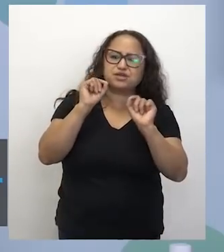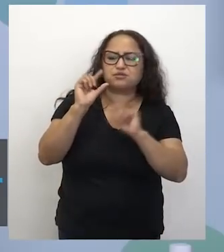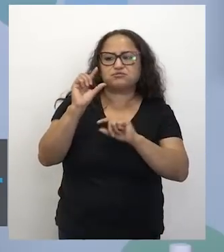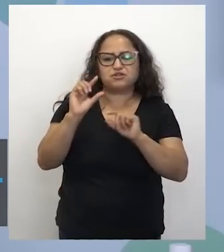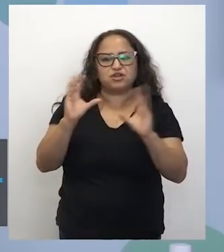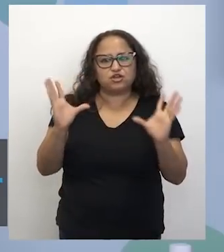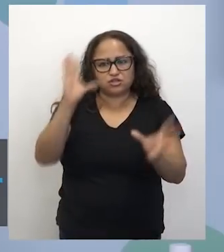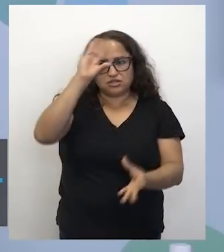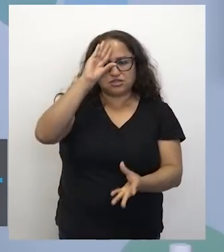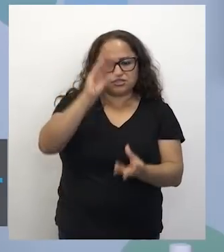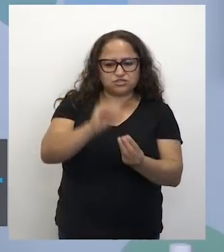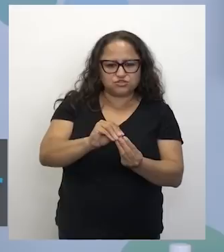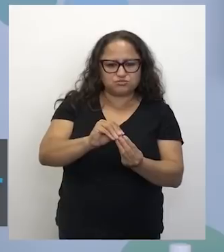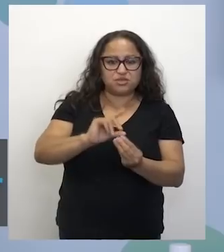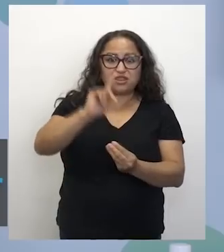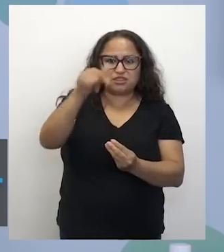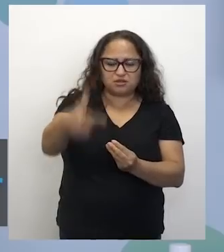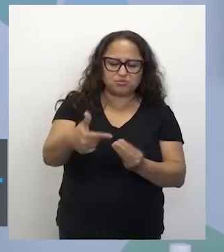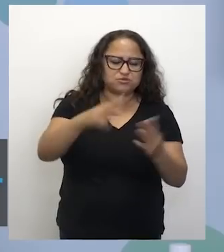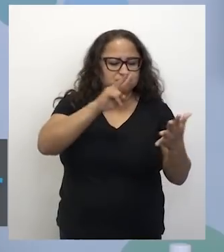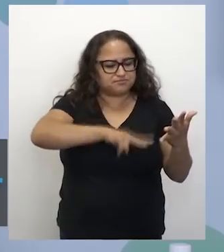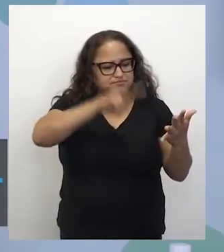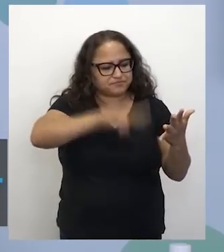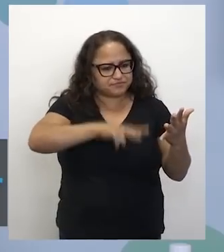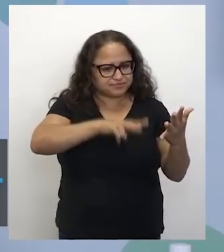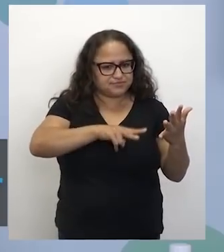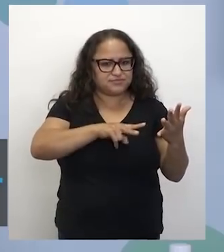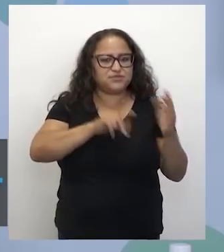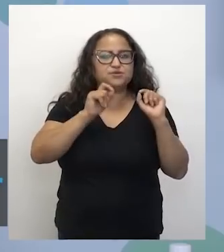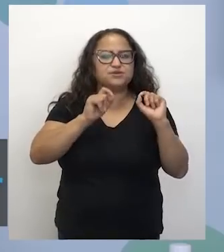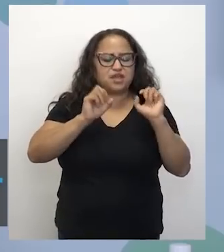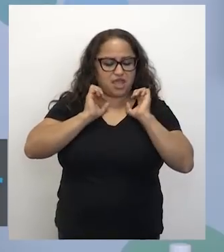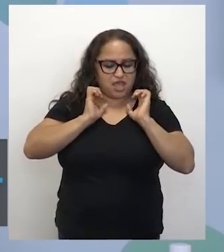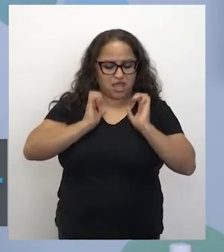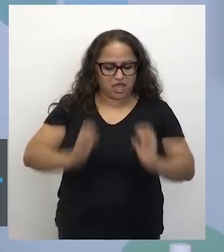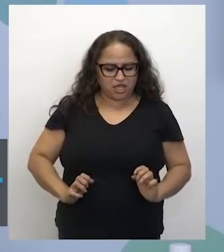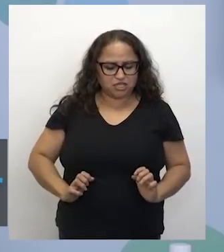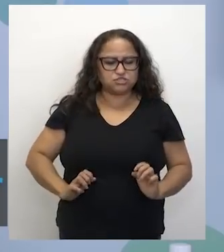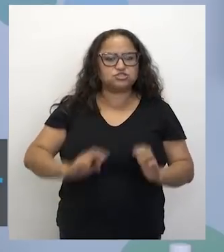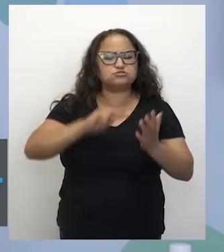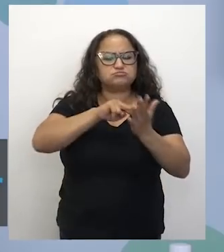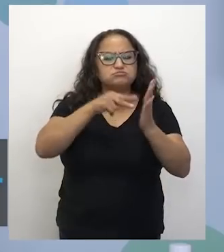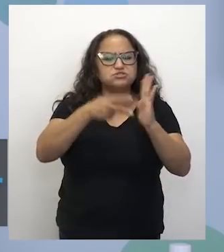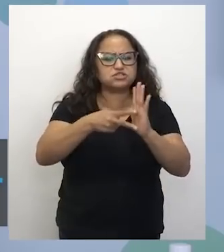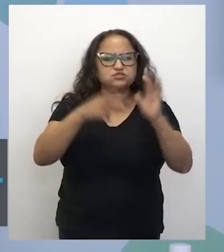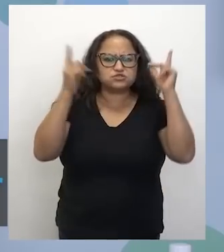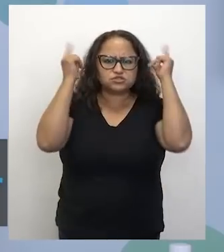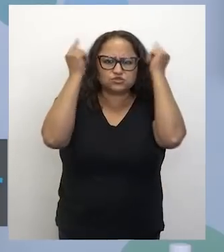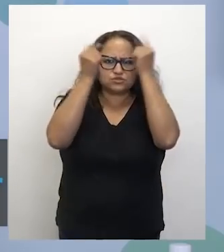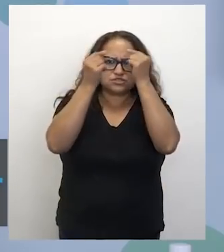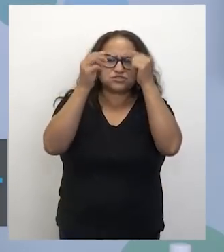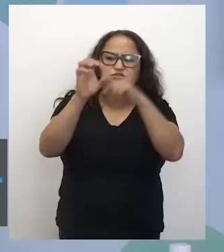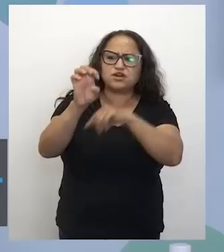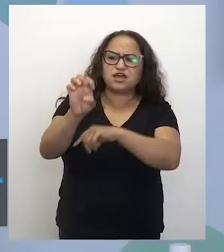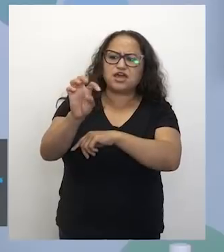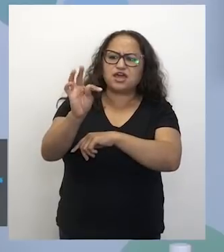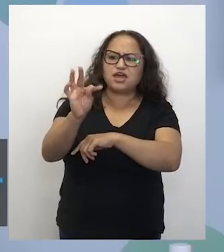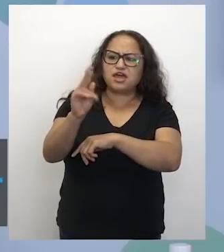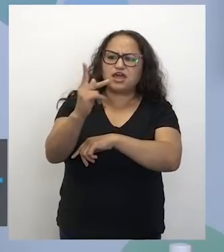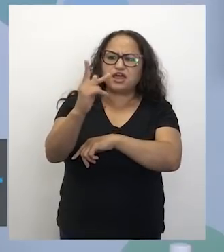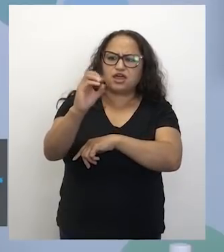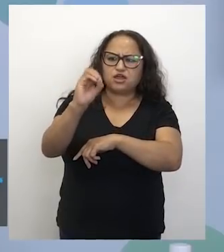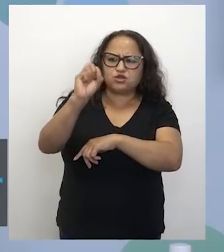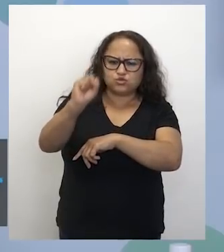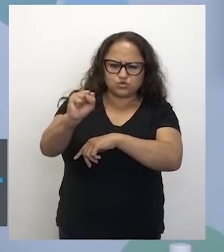a gente vá ler o conteúdo, né? Ética a gente pode traduzir do grego como ethos, né?